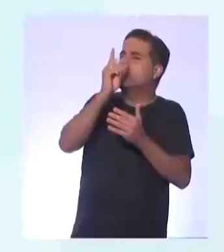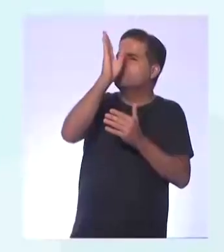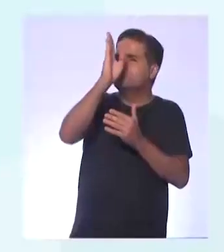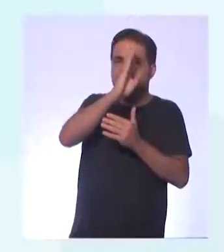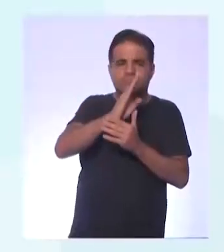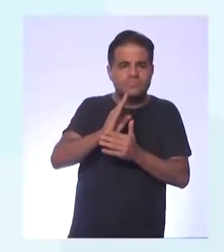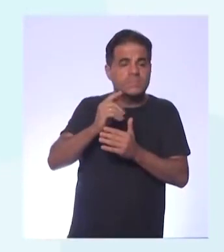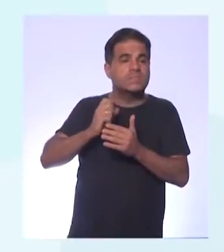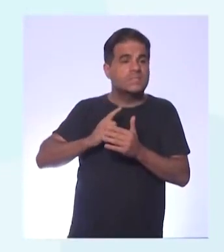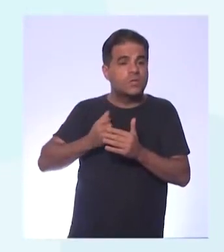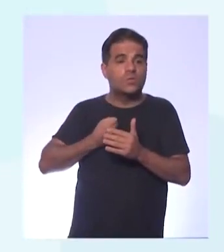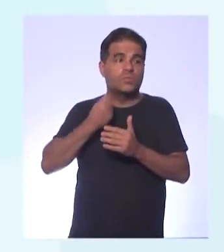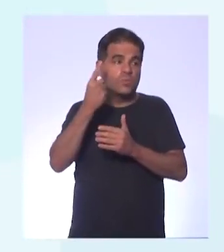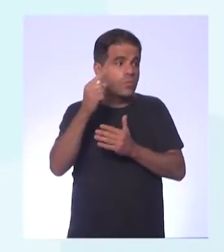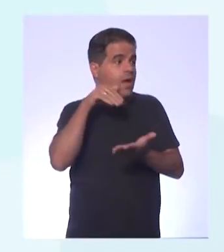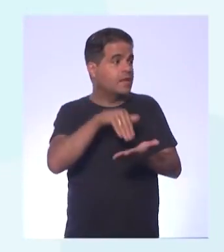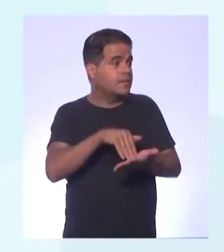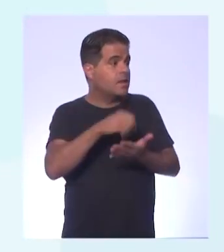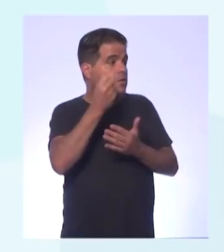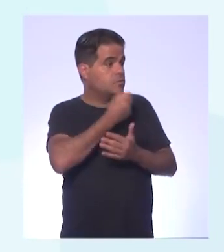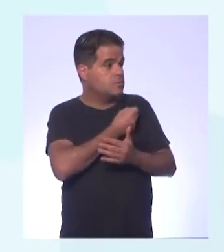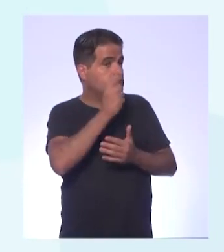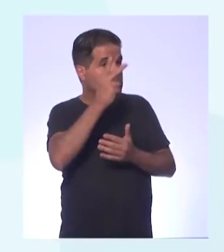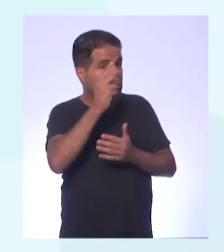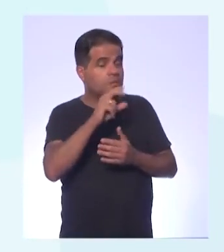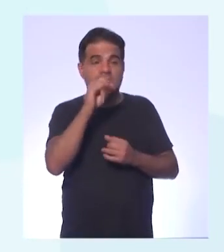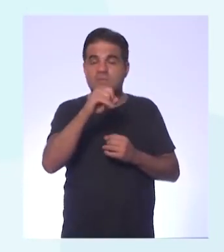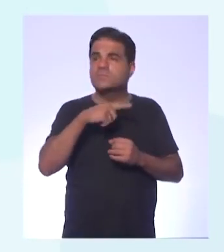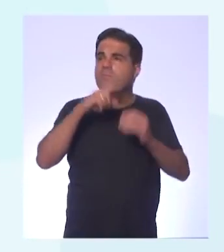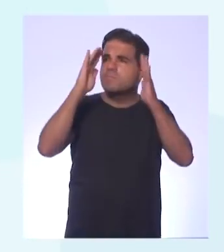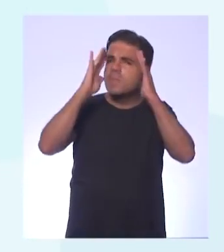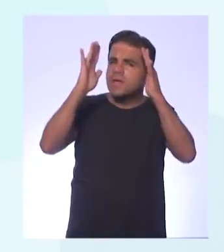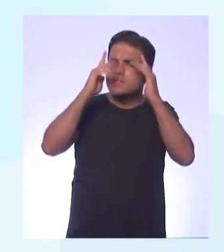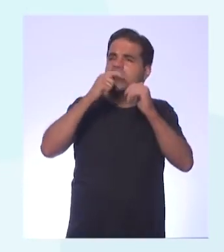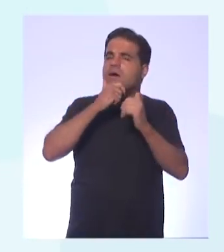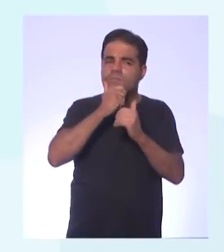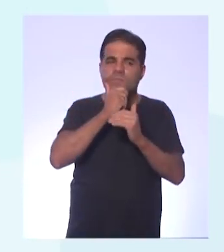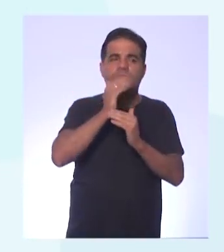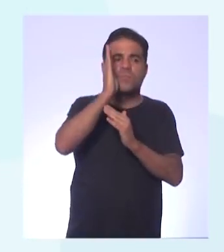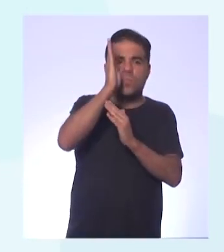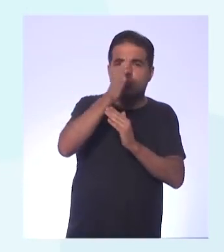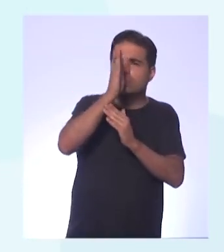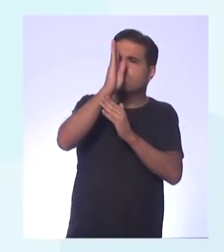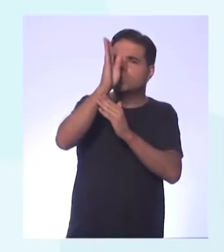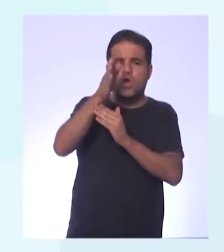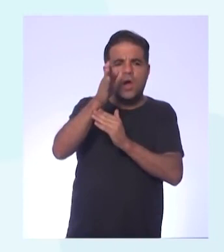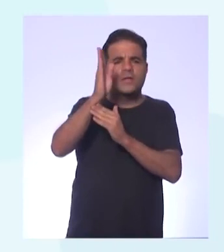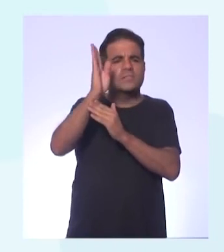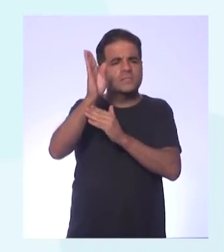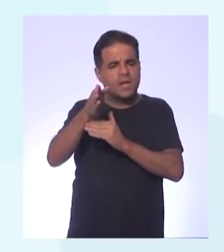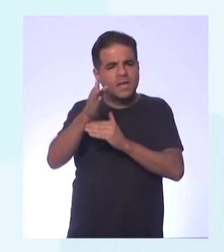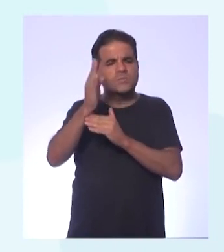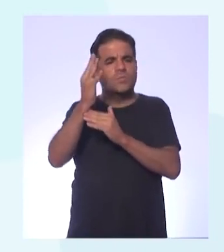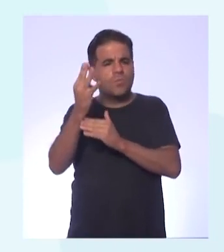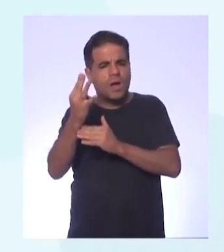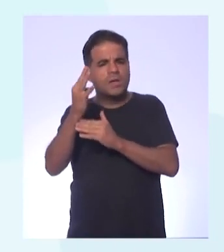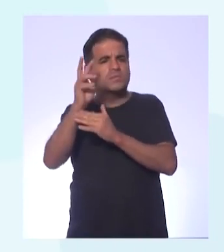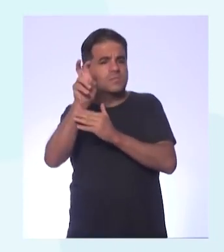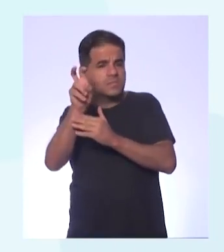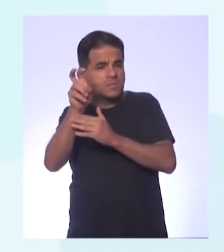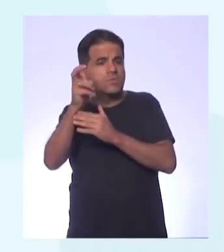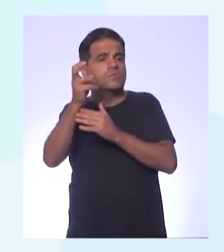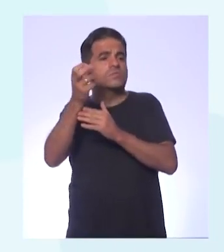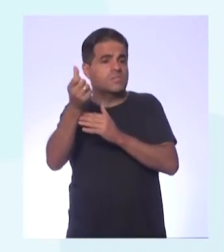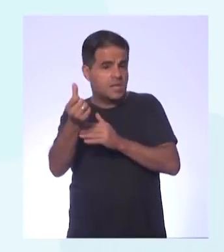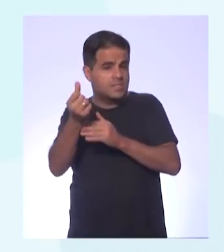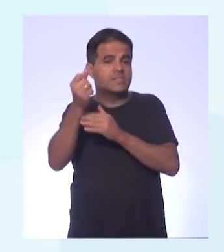você tem do número 1 até o número 12, não tem? Se você pensar que tem ó, um pedaço, 2, 3, 4,